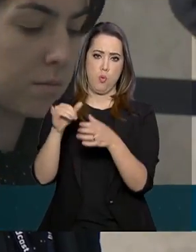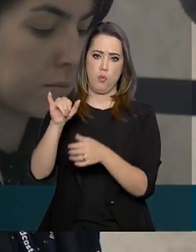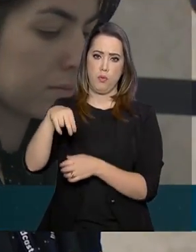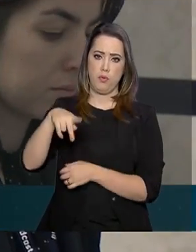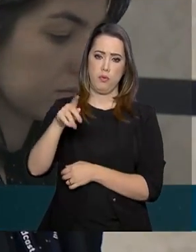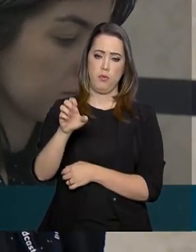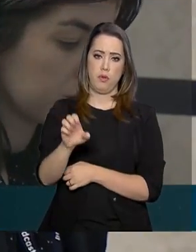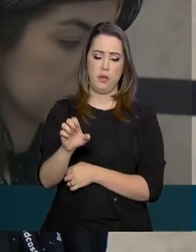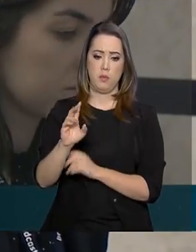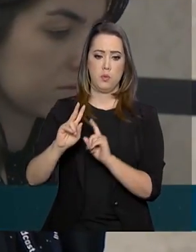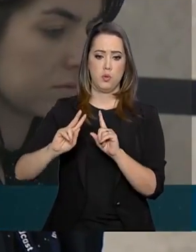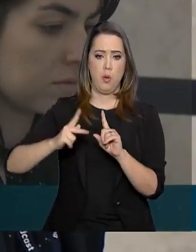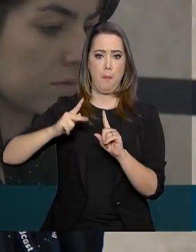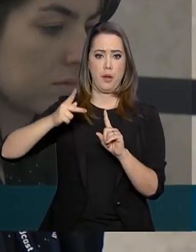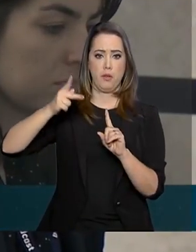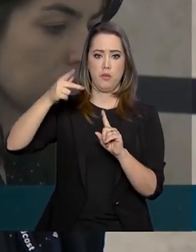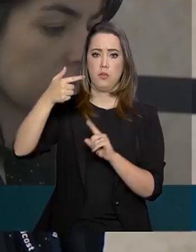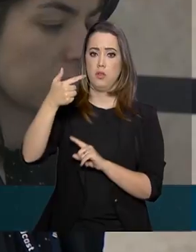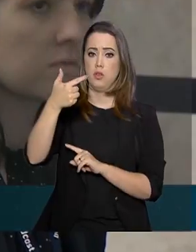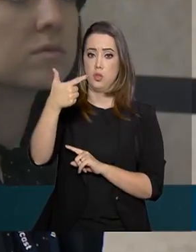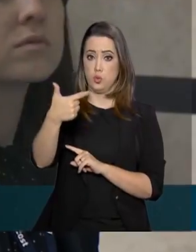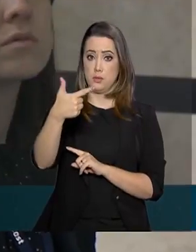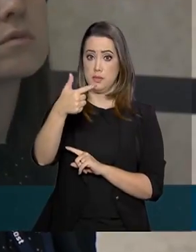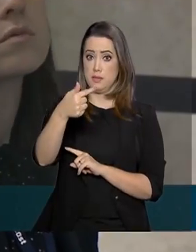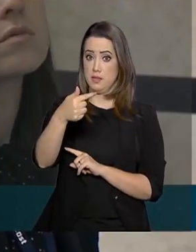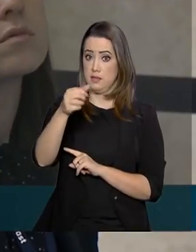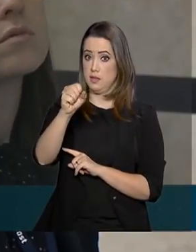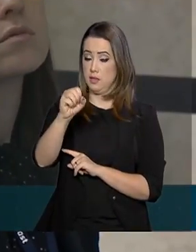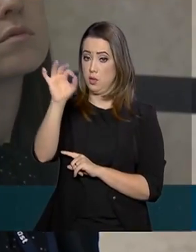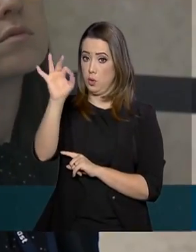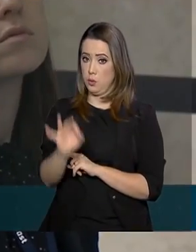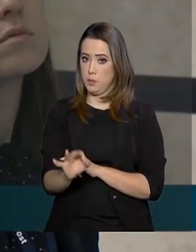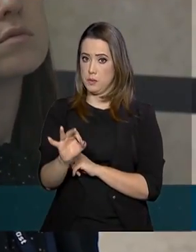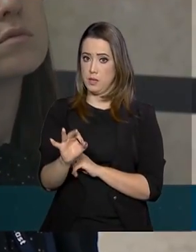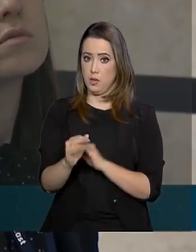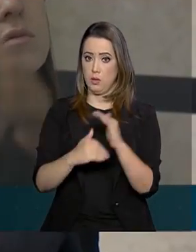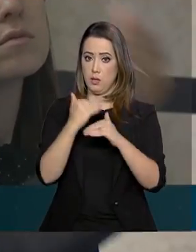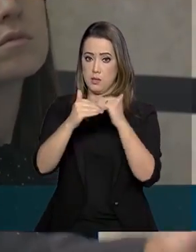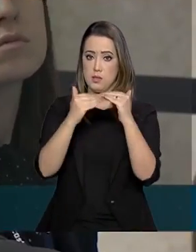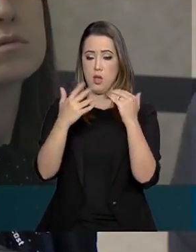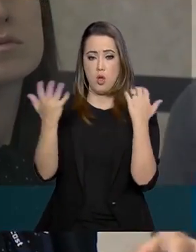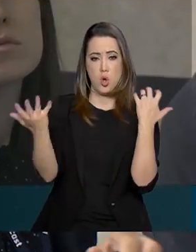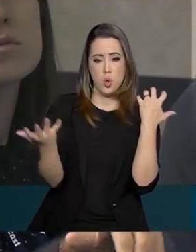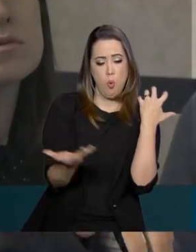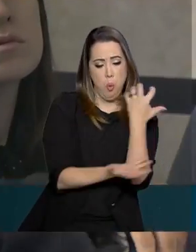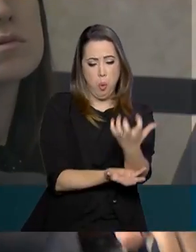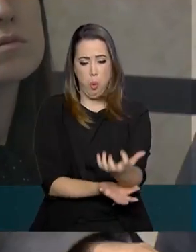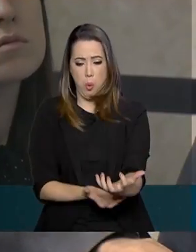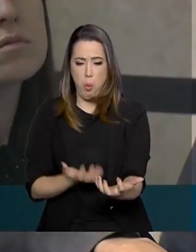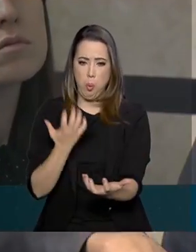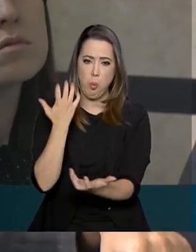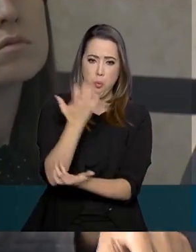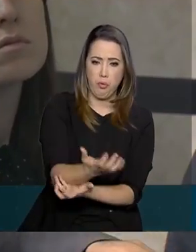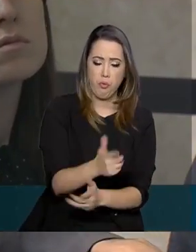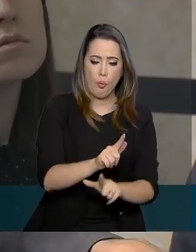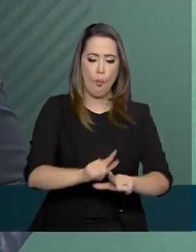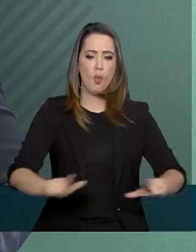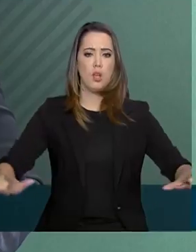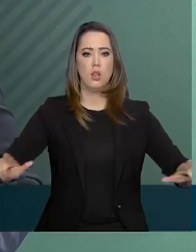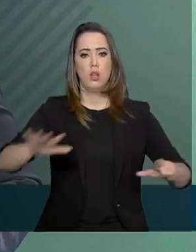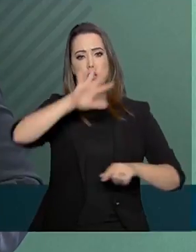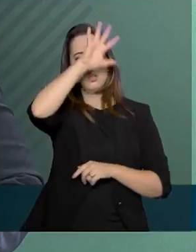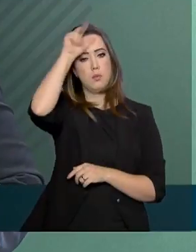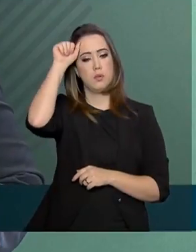de 238 por cento do desmatamento na amazônia é já diante dessa controvérsia que os srs